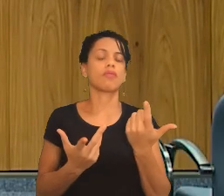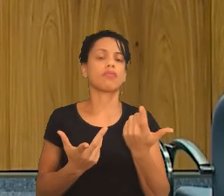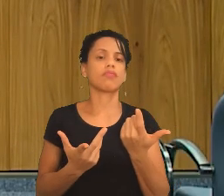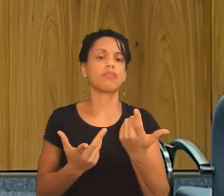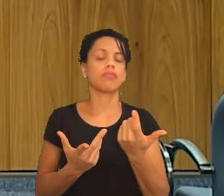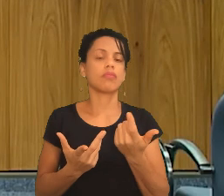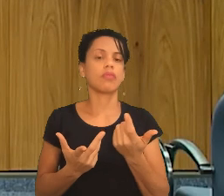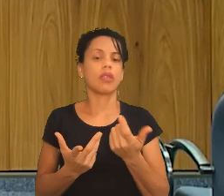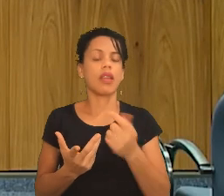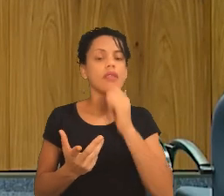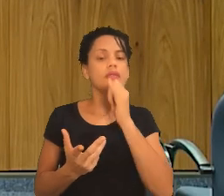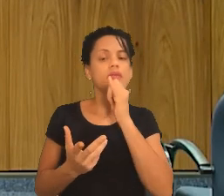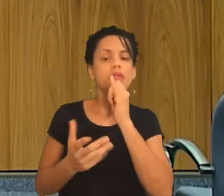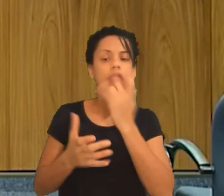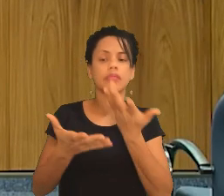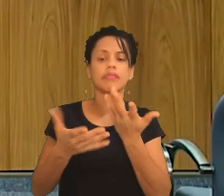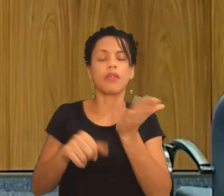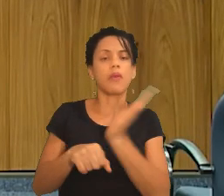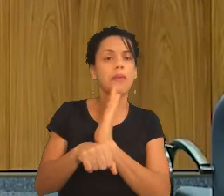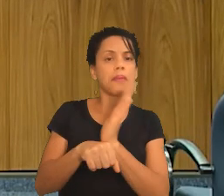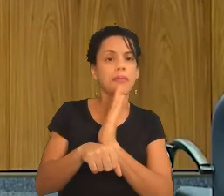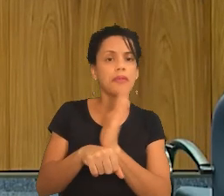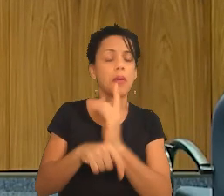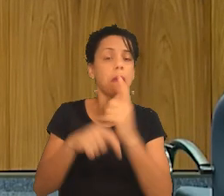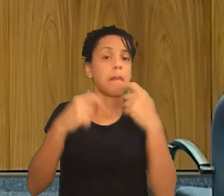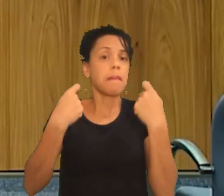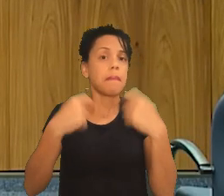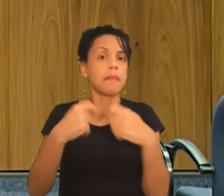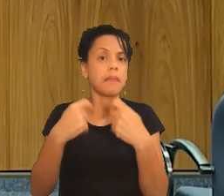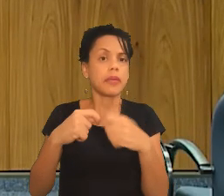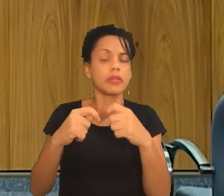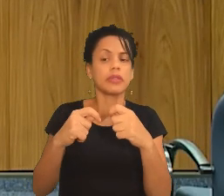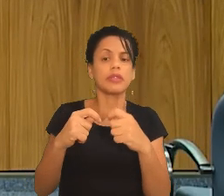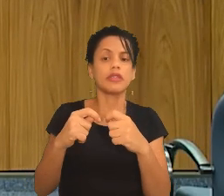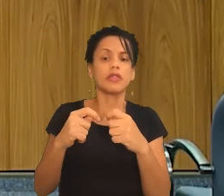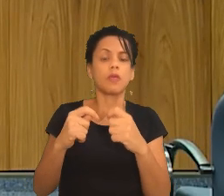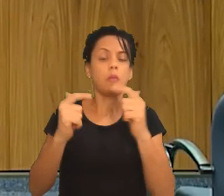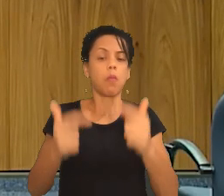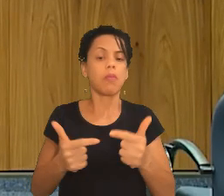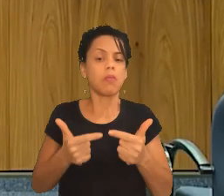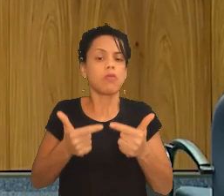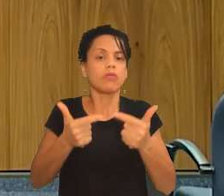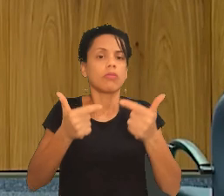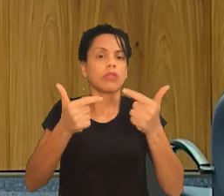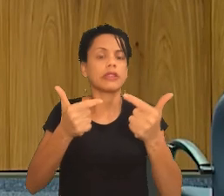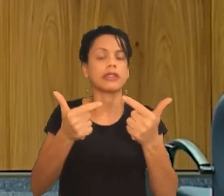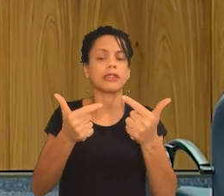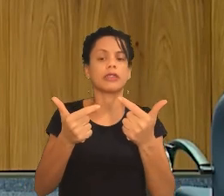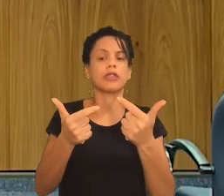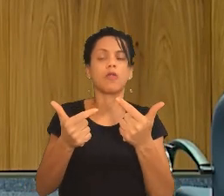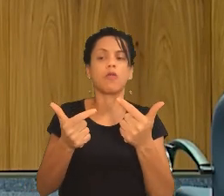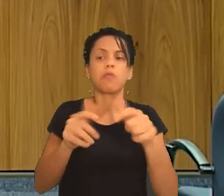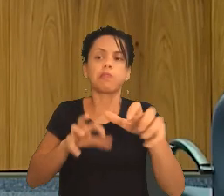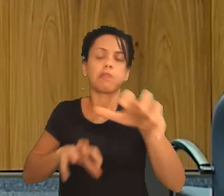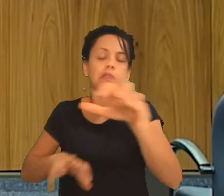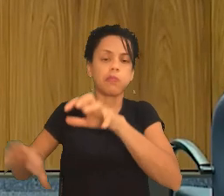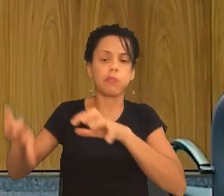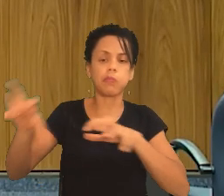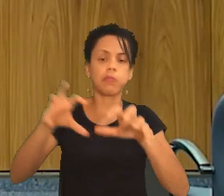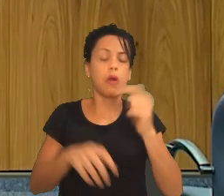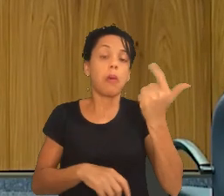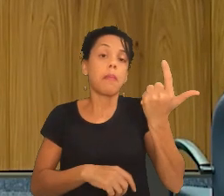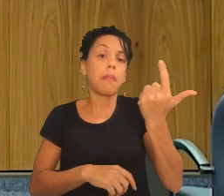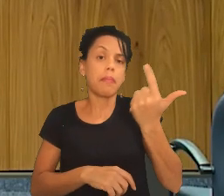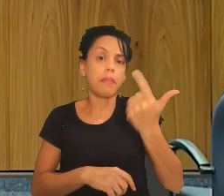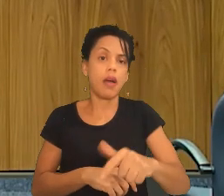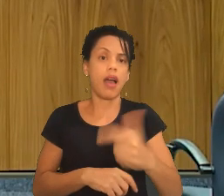de um filme, alguma ação civil para você conseguir aproximar mais, né,